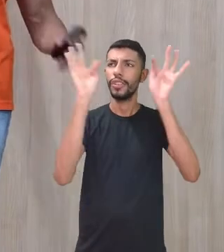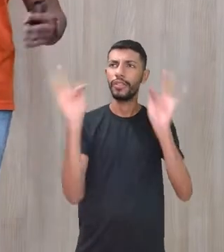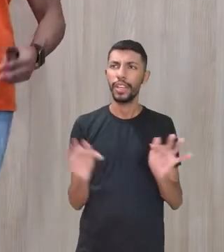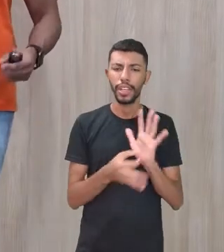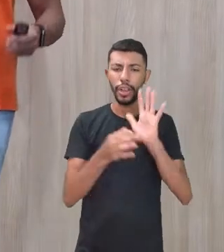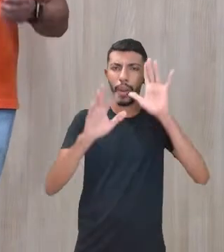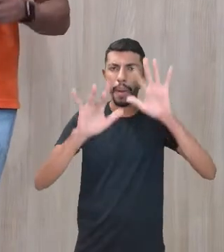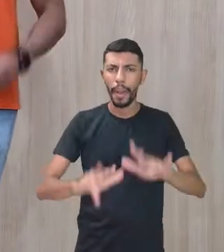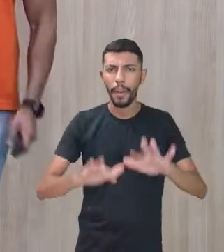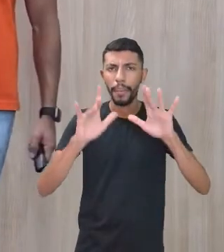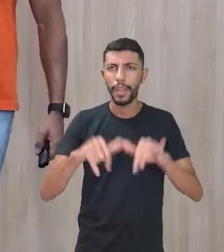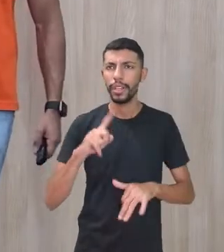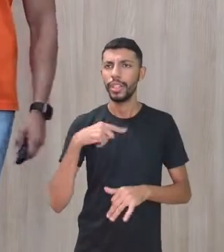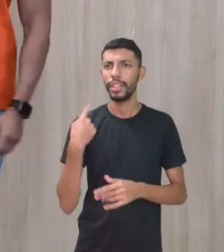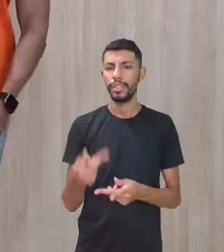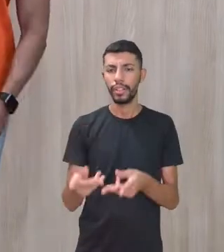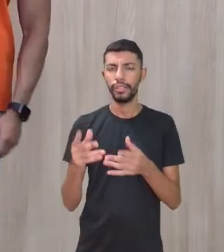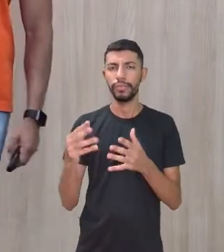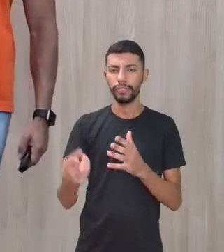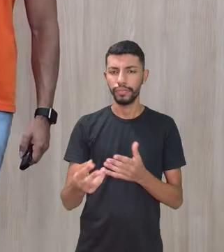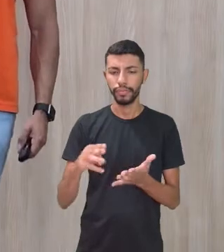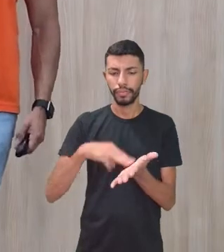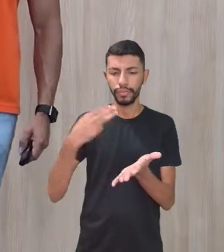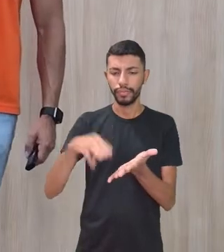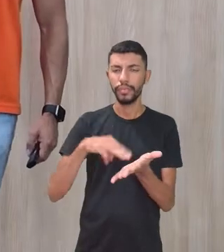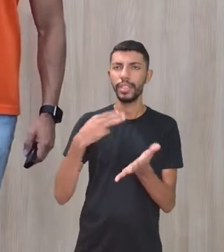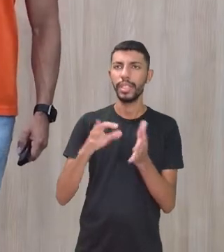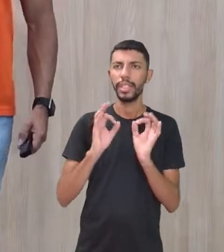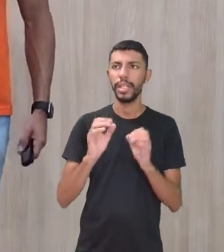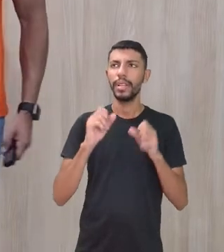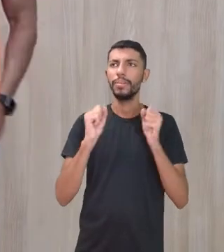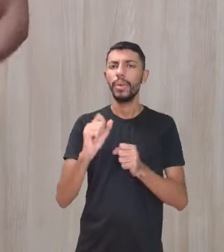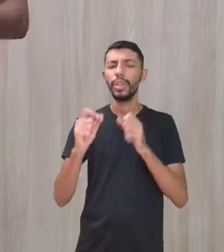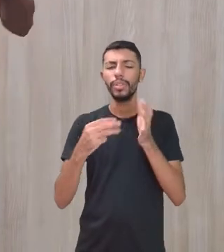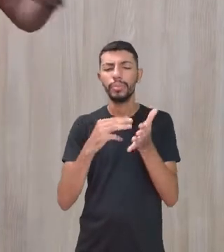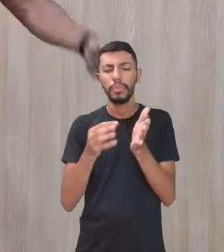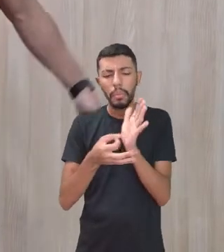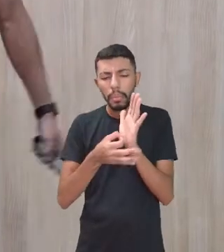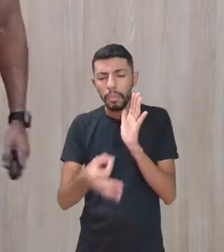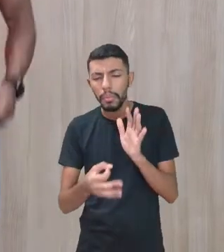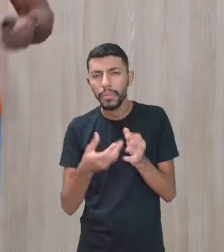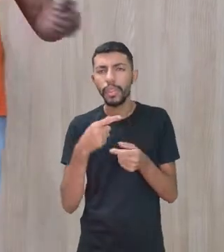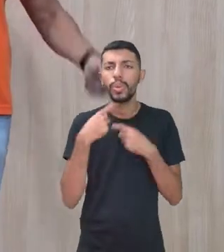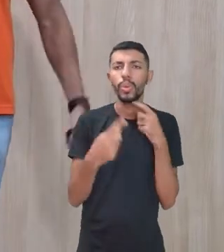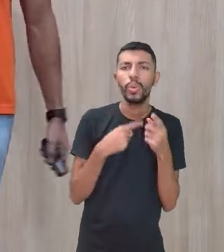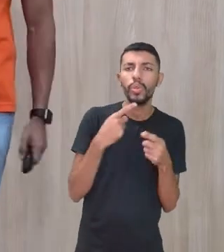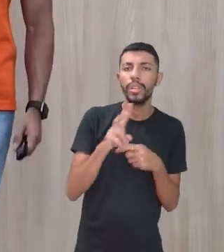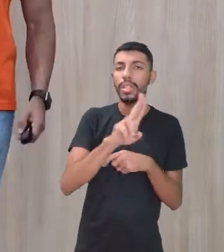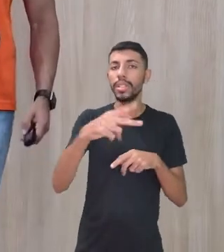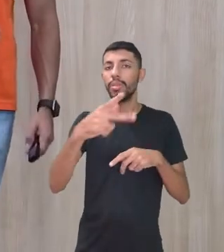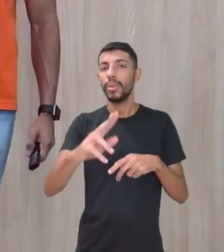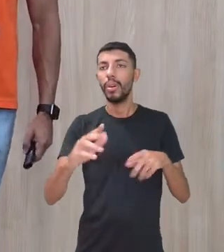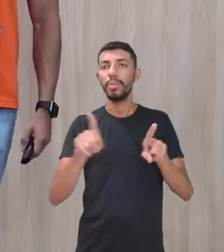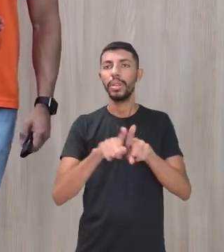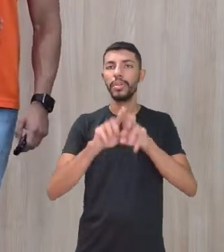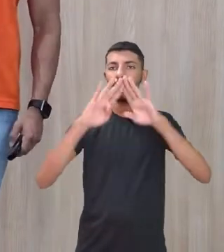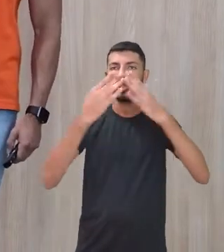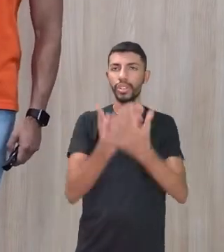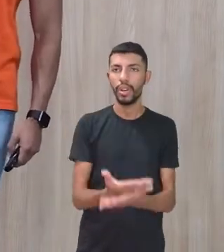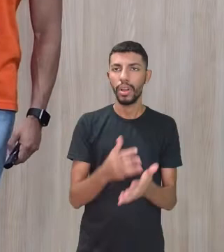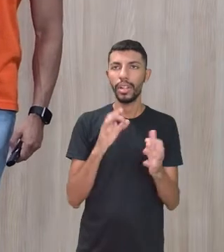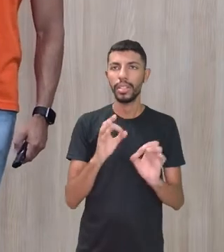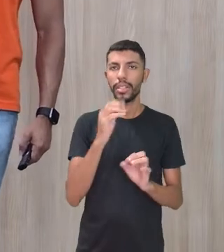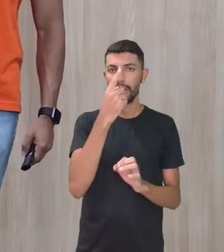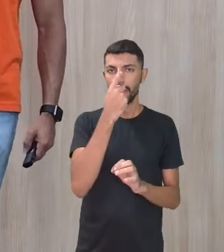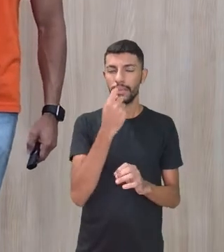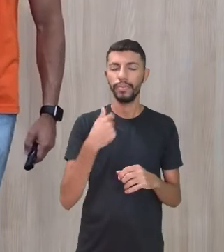comentário que a gente recebe, tá bom? Seja ele um comentário, uma dúvida, o seu nome, a escola que você estuda, tá bom?